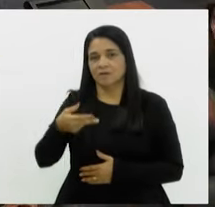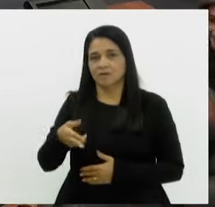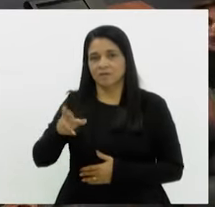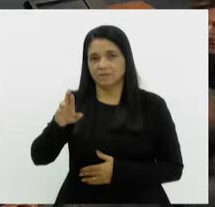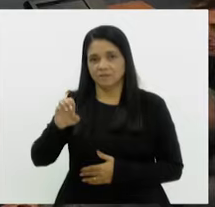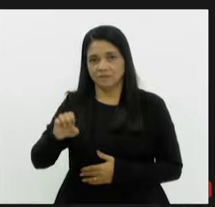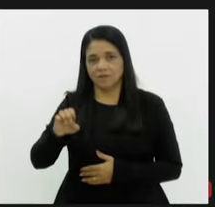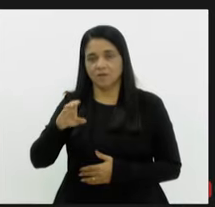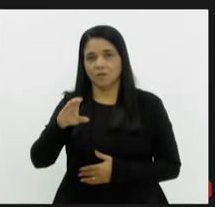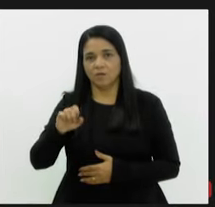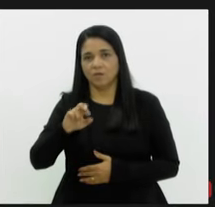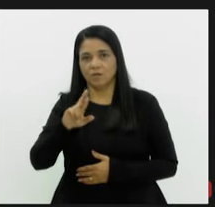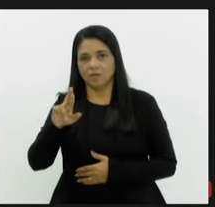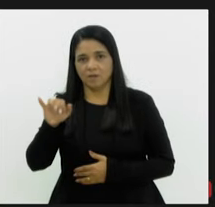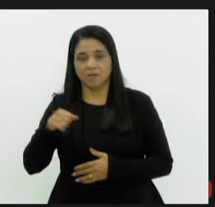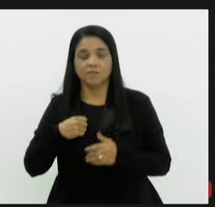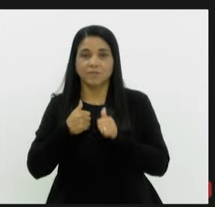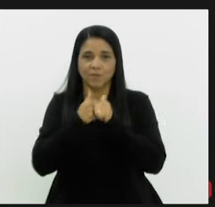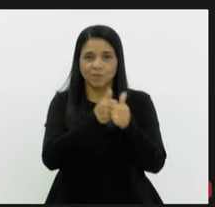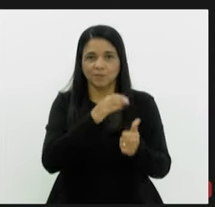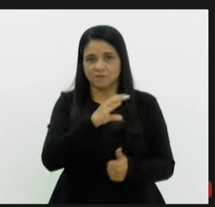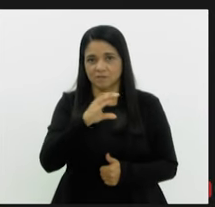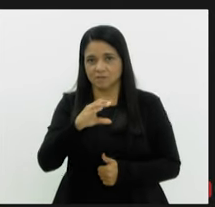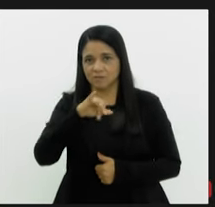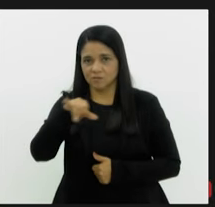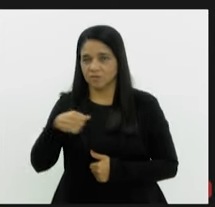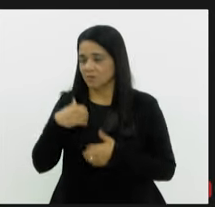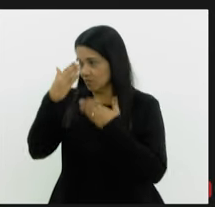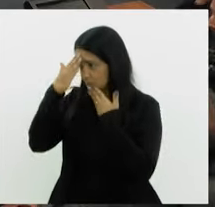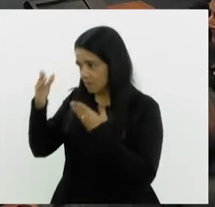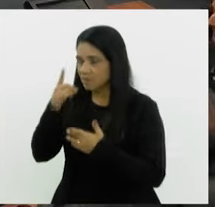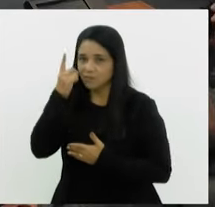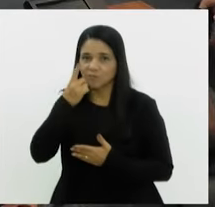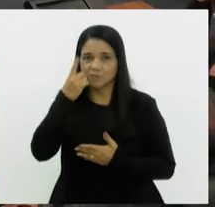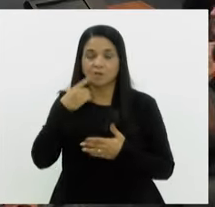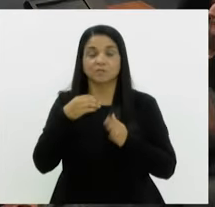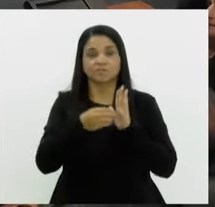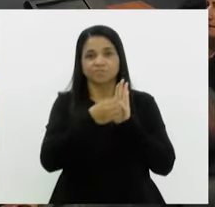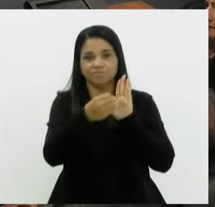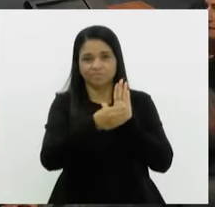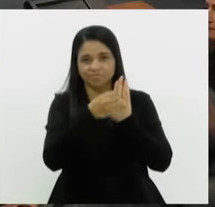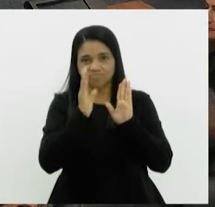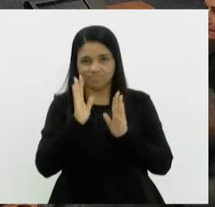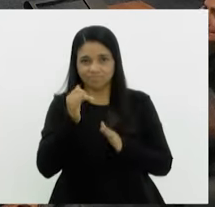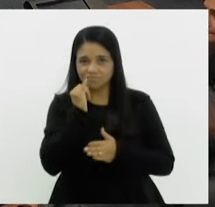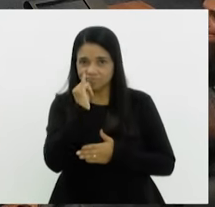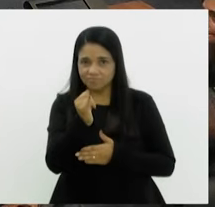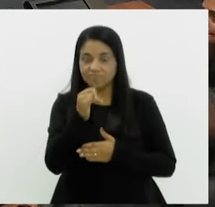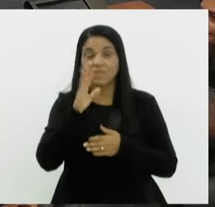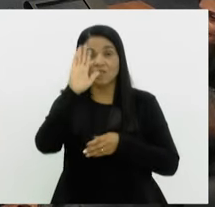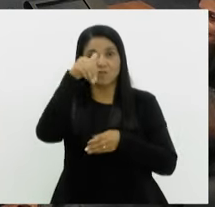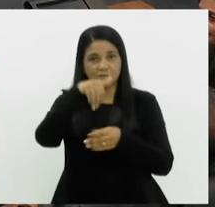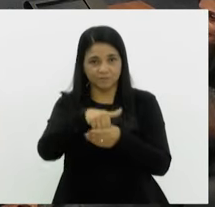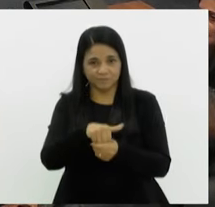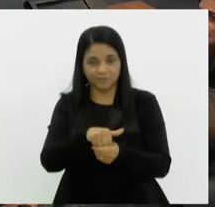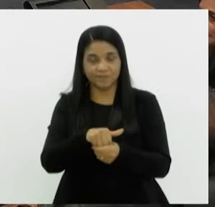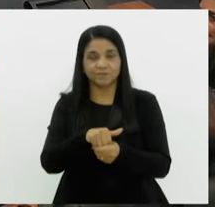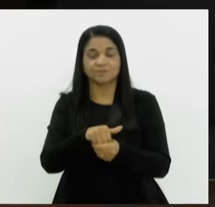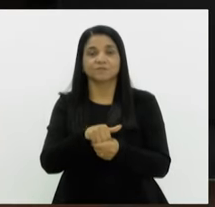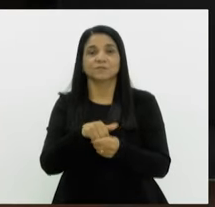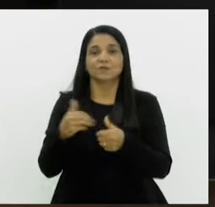Presidente, acompanho o parecer da CCJ. Muito obrigado, deputado André. Com os pareceres emitidos, em votação,